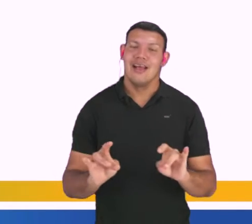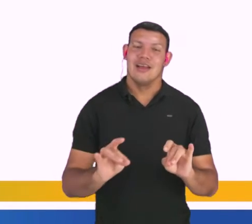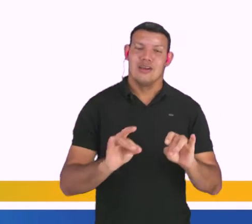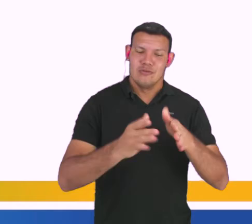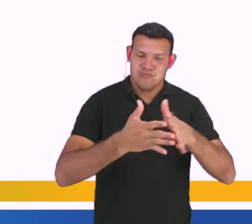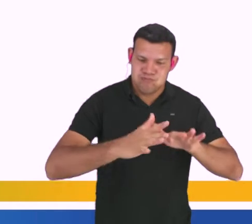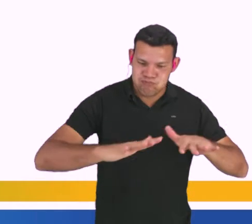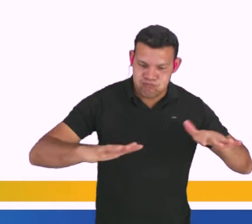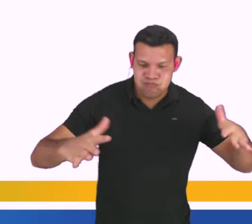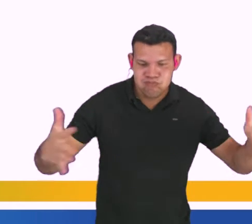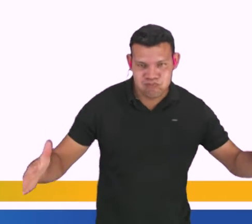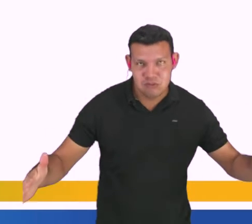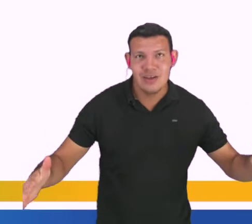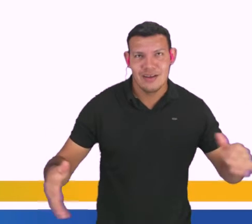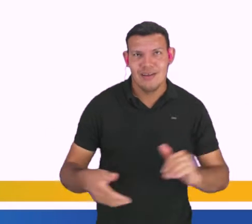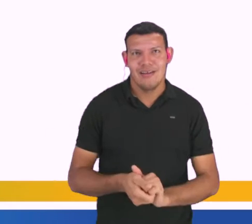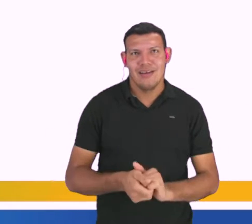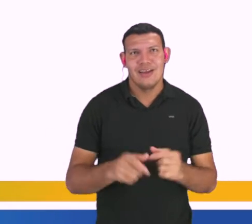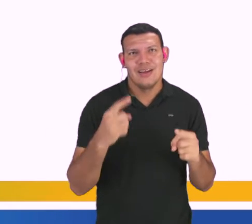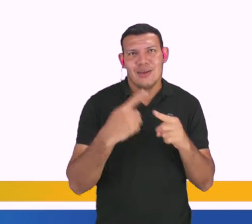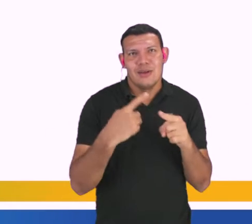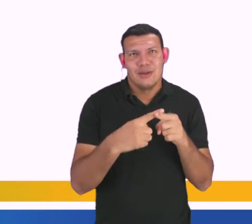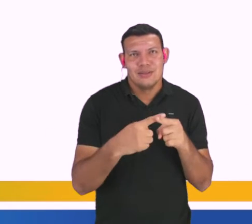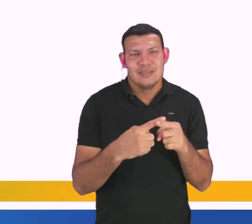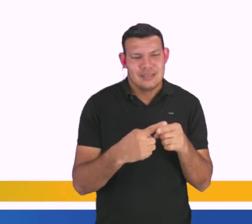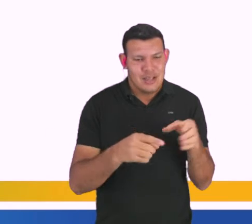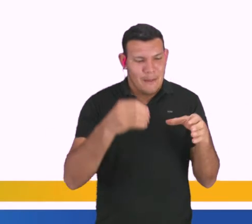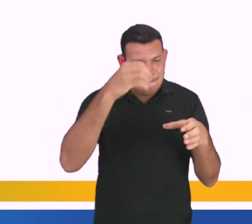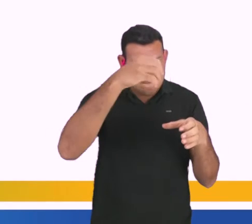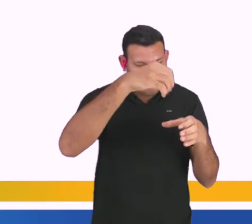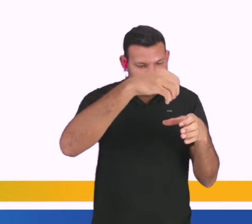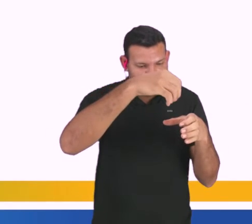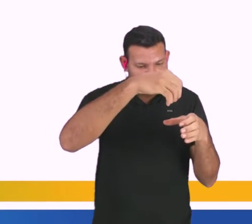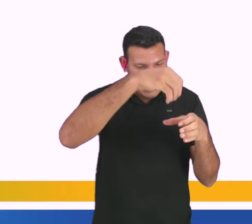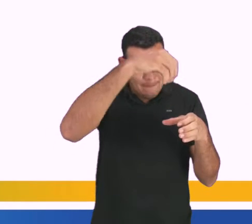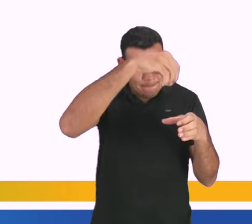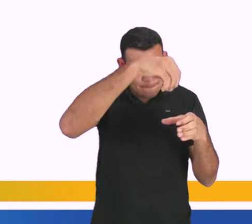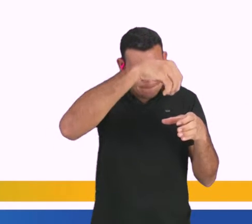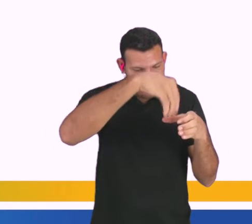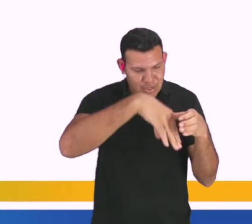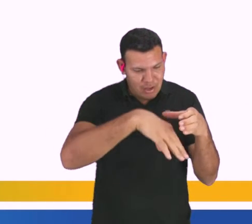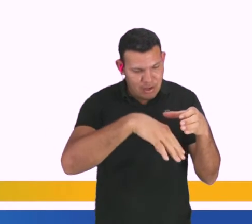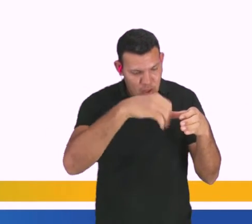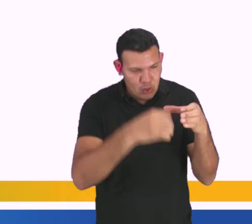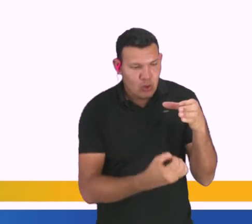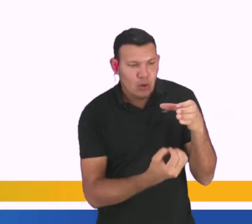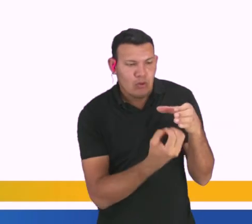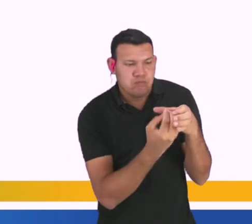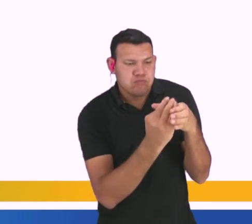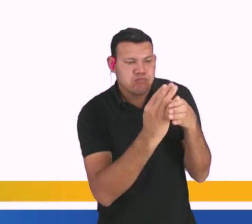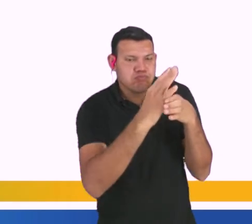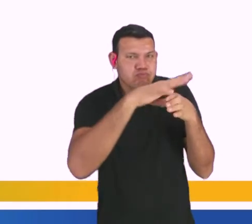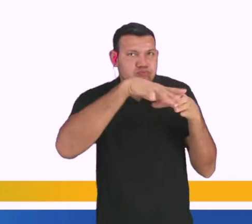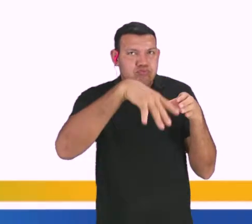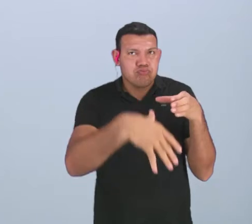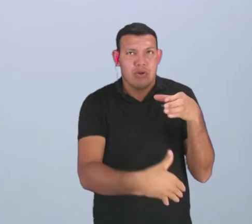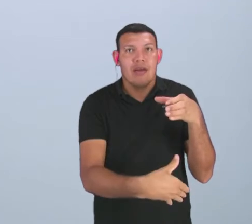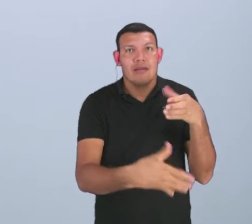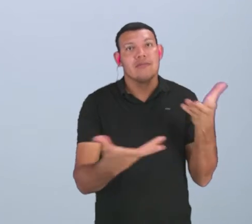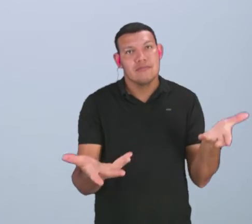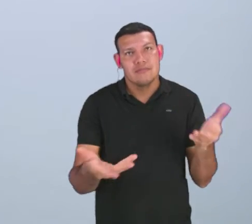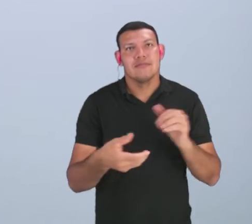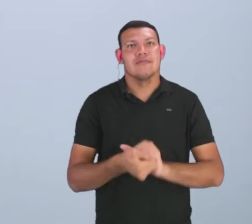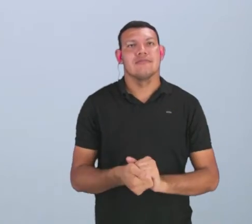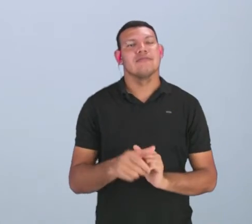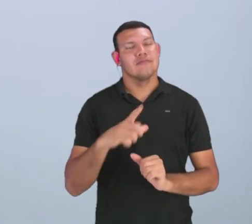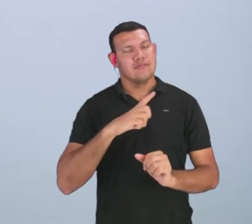Observação, eu estou utilizando o exemplo de líquido, mas isso também vale para gases. Então é baseado nesse material que foi deslocado. Esse material que foi deslocado,